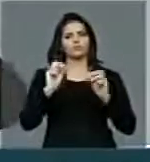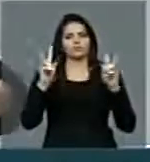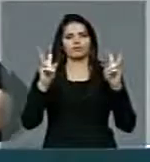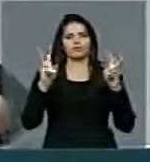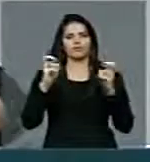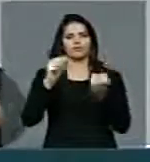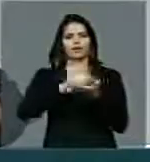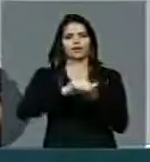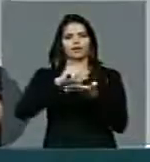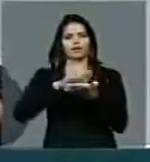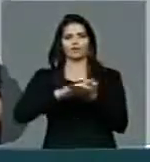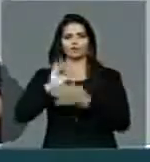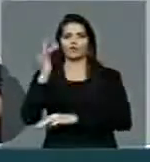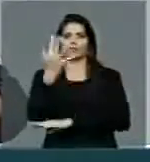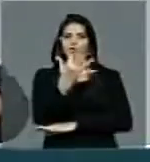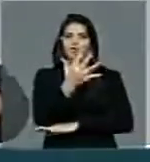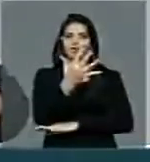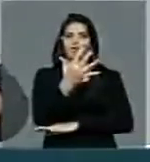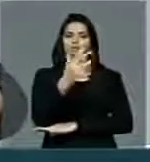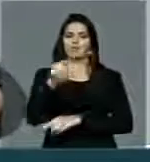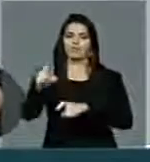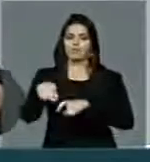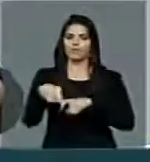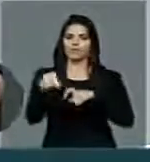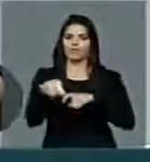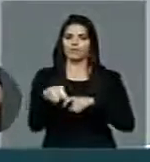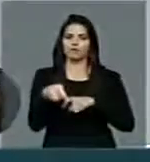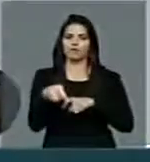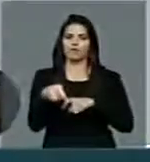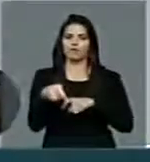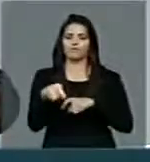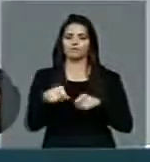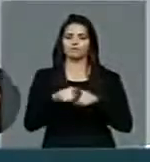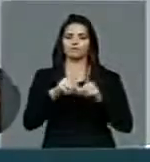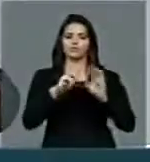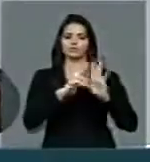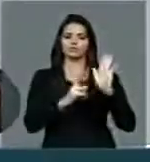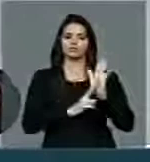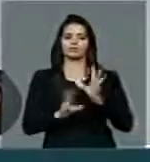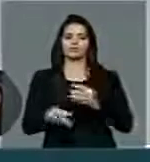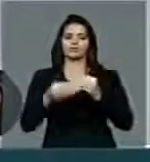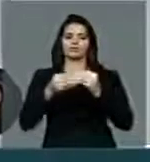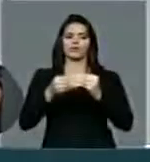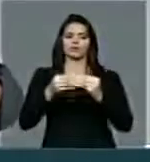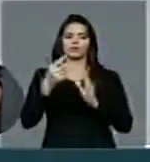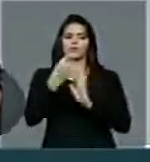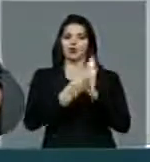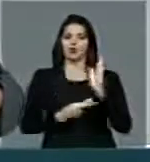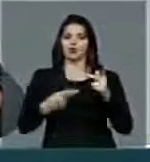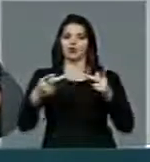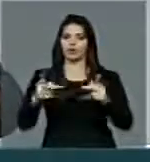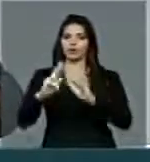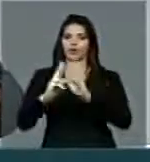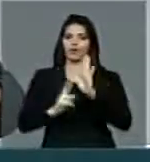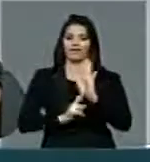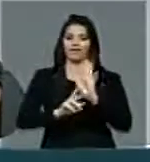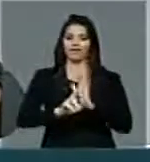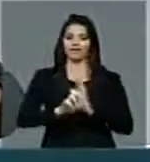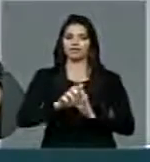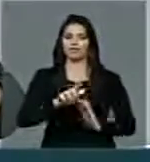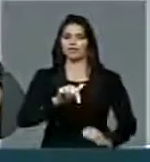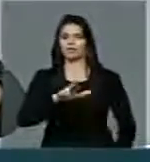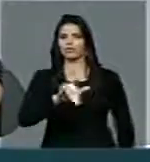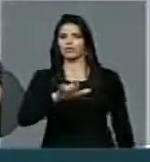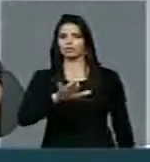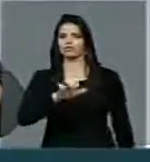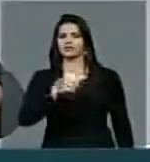ao cadastro ambiental rural e as normas complementares do Programa de Regularização Ambiental, isso tem sido objeto de